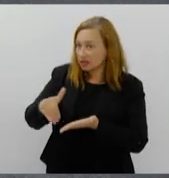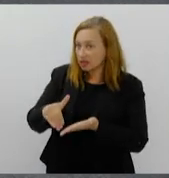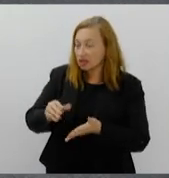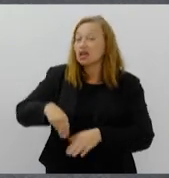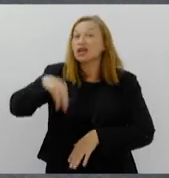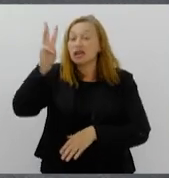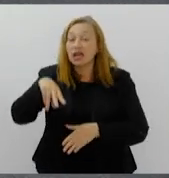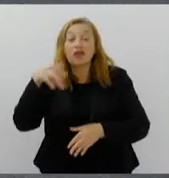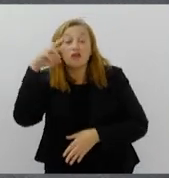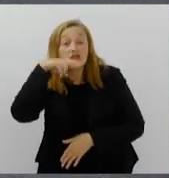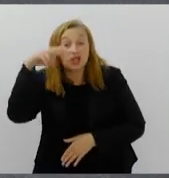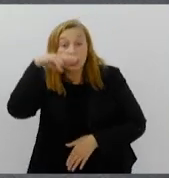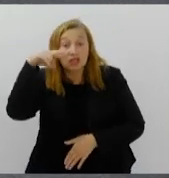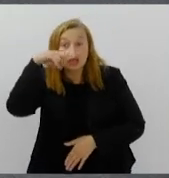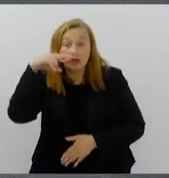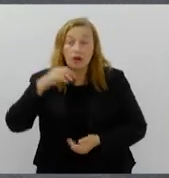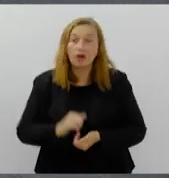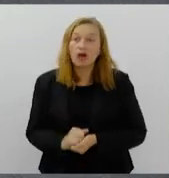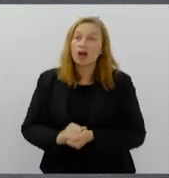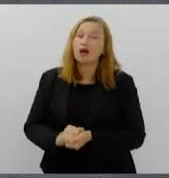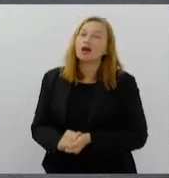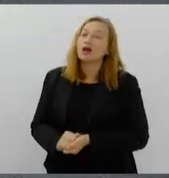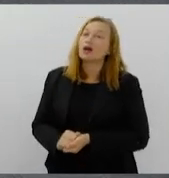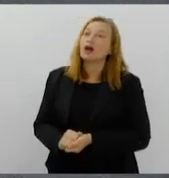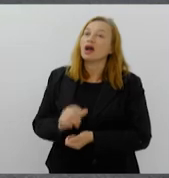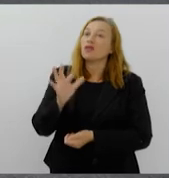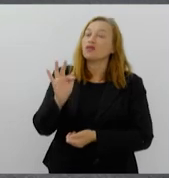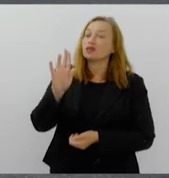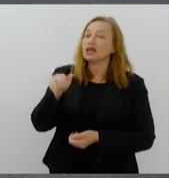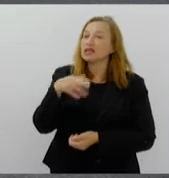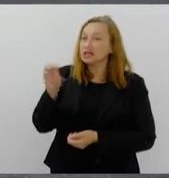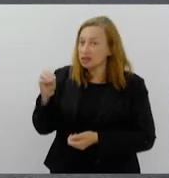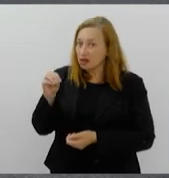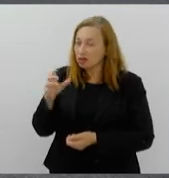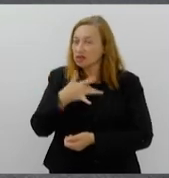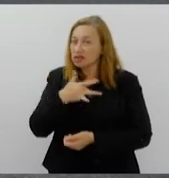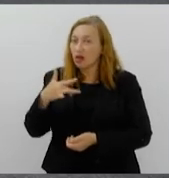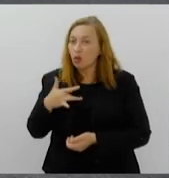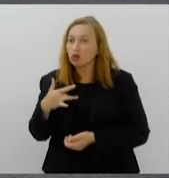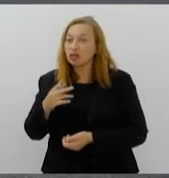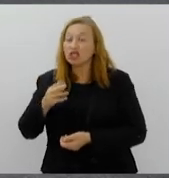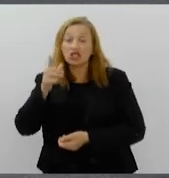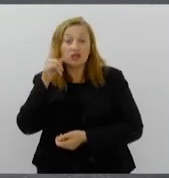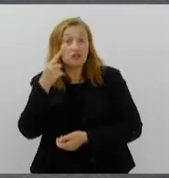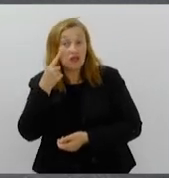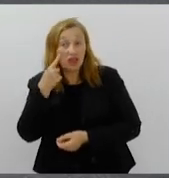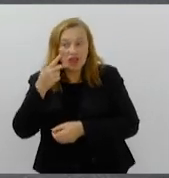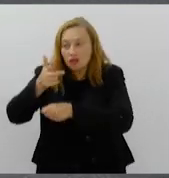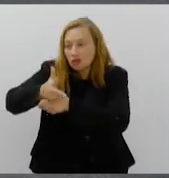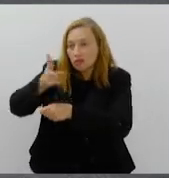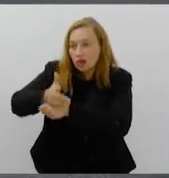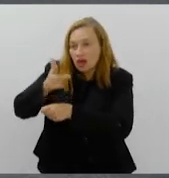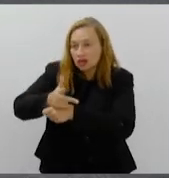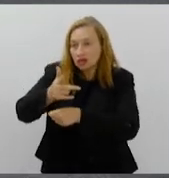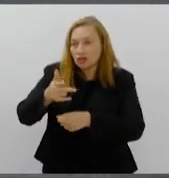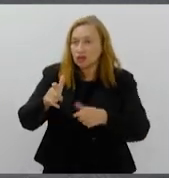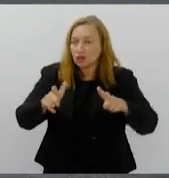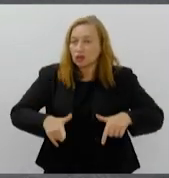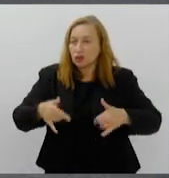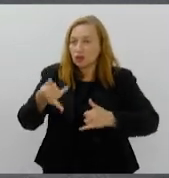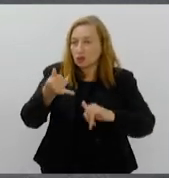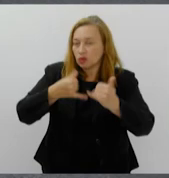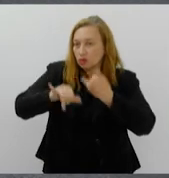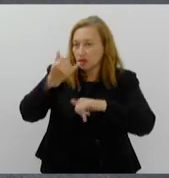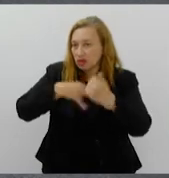Estatal de Saúde, que contratou, fiscalizou? A gente vê as imagens do laboratório e imagina, esse laboratório